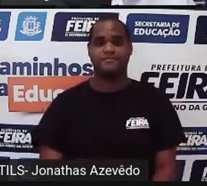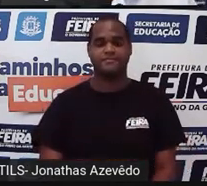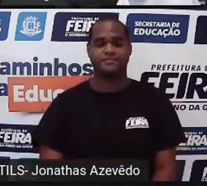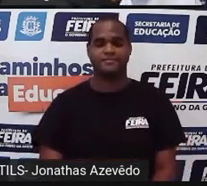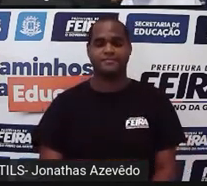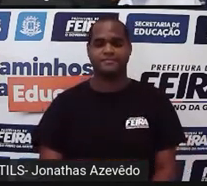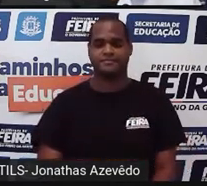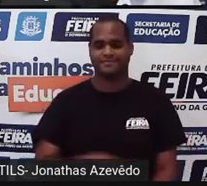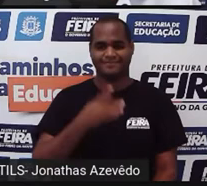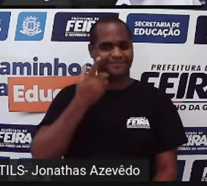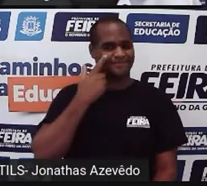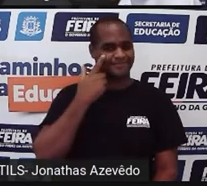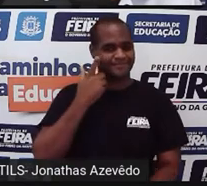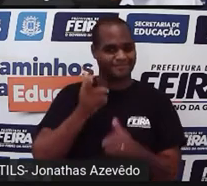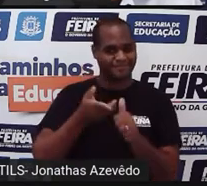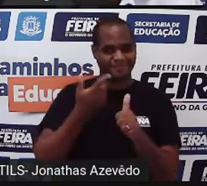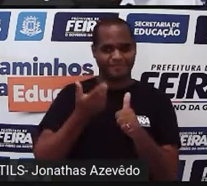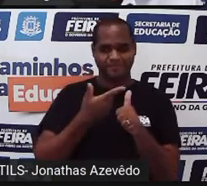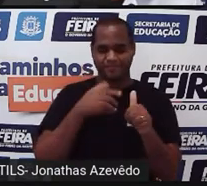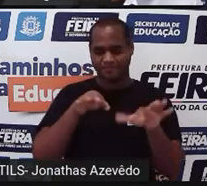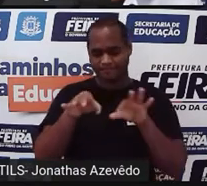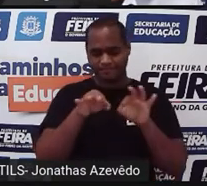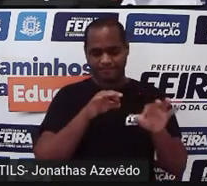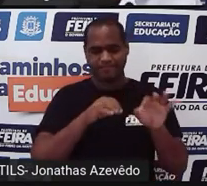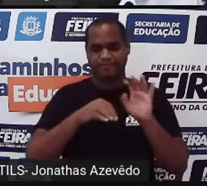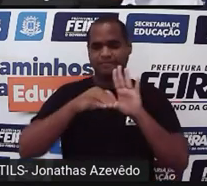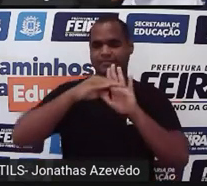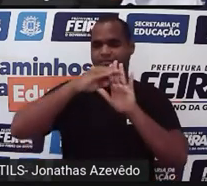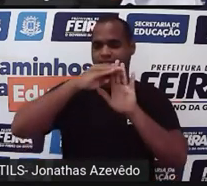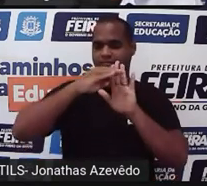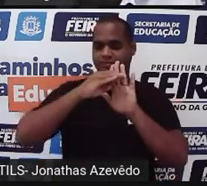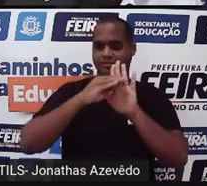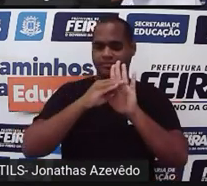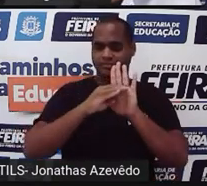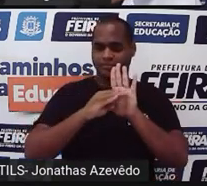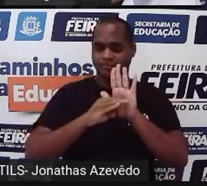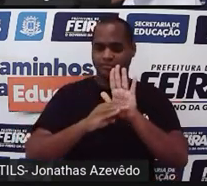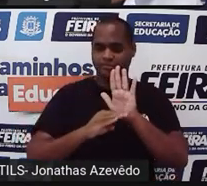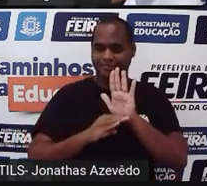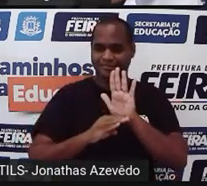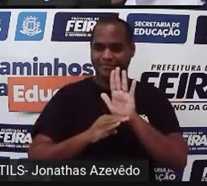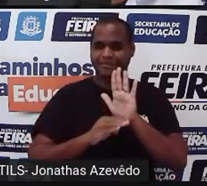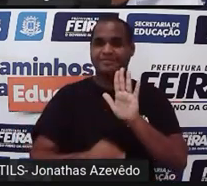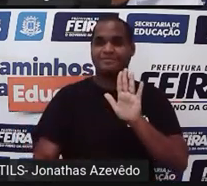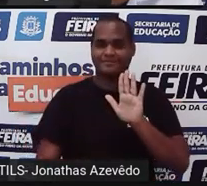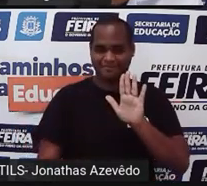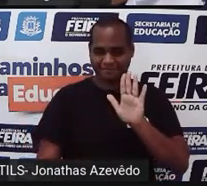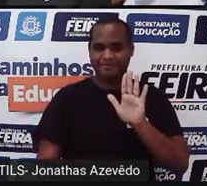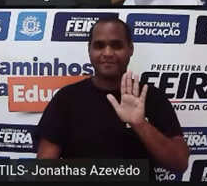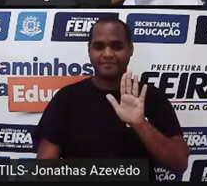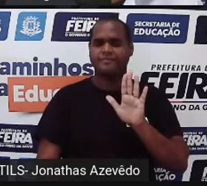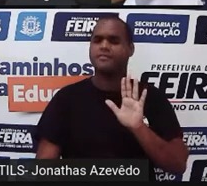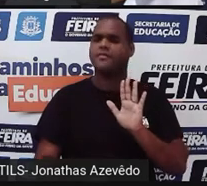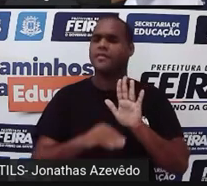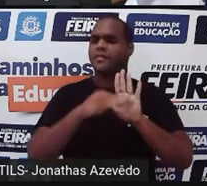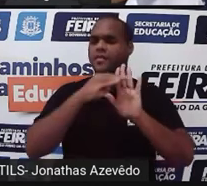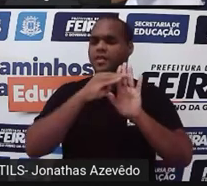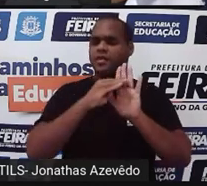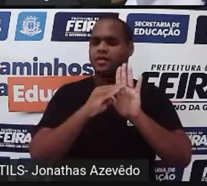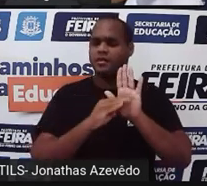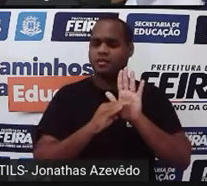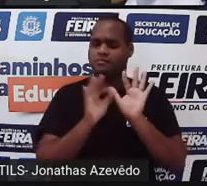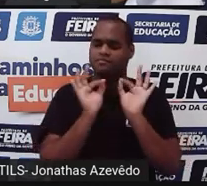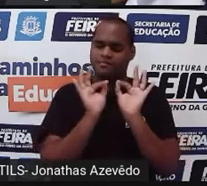A primeira organização que a gente vai trazer é organizar aquelas informações através de uma lista, que é uma